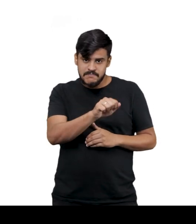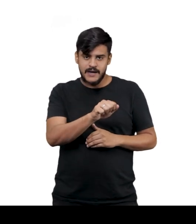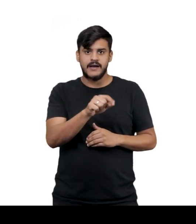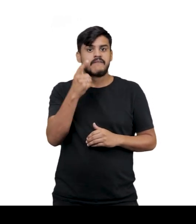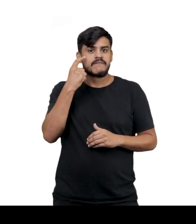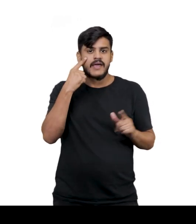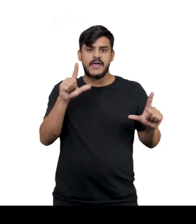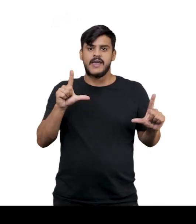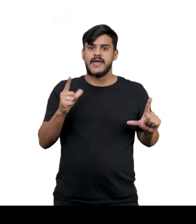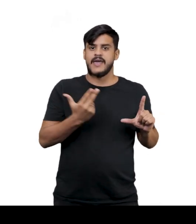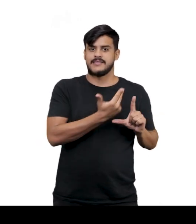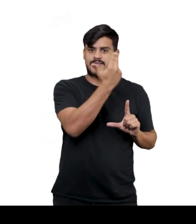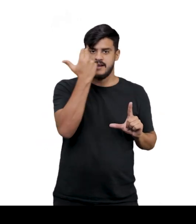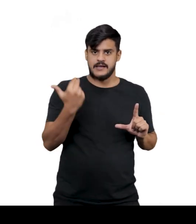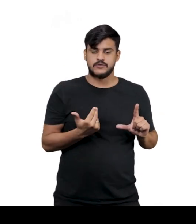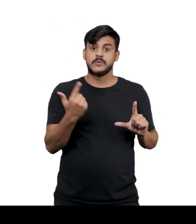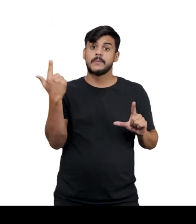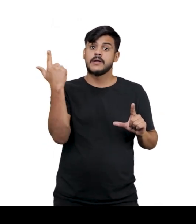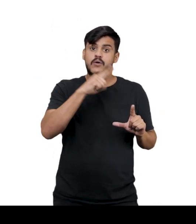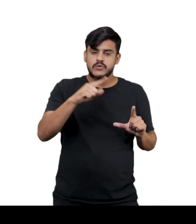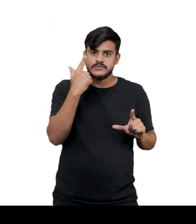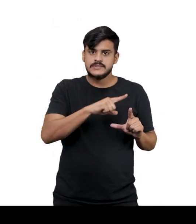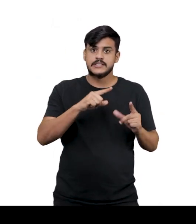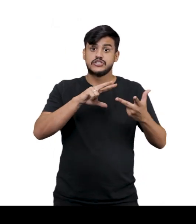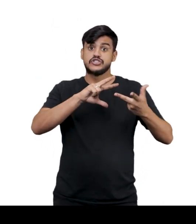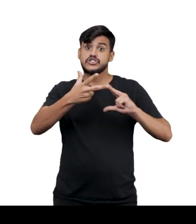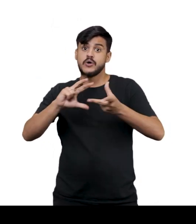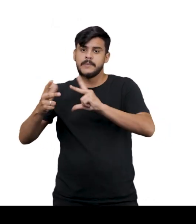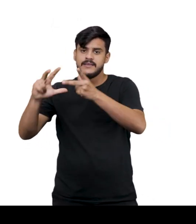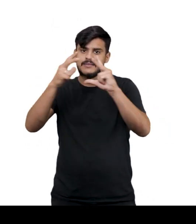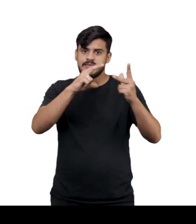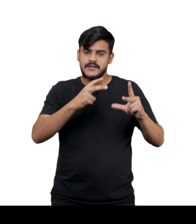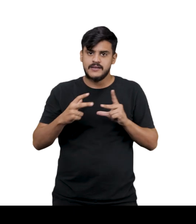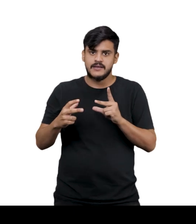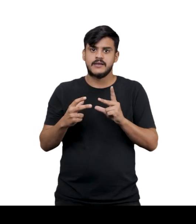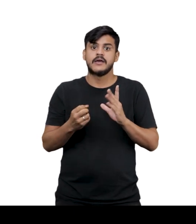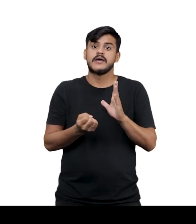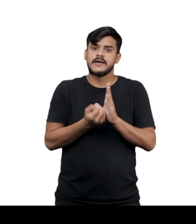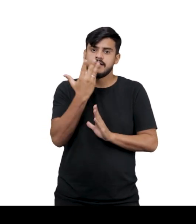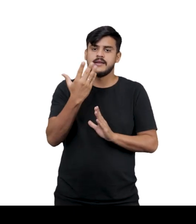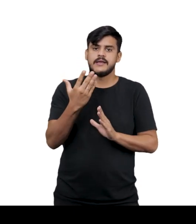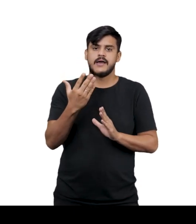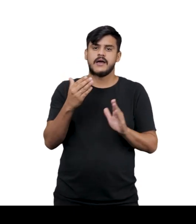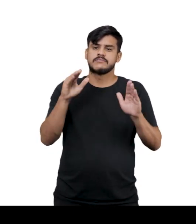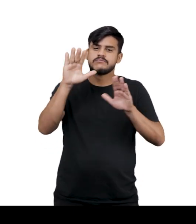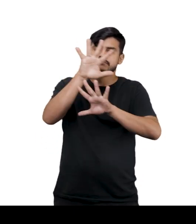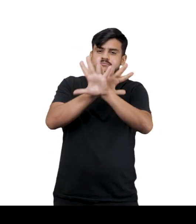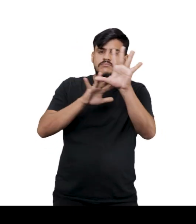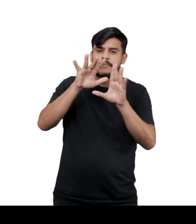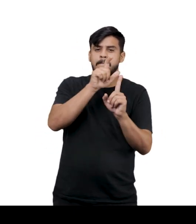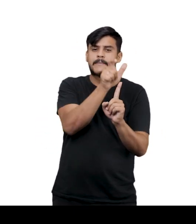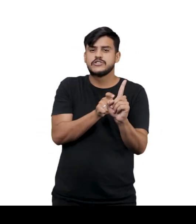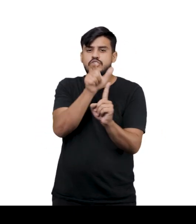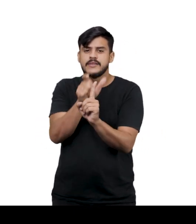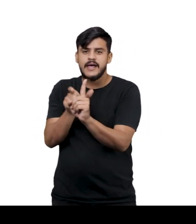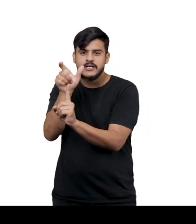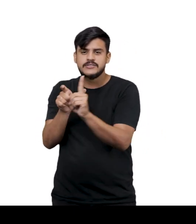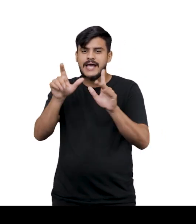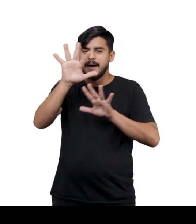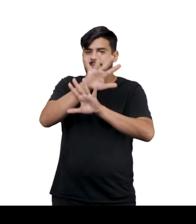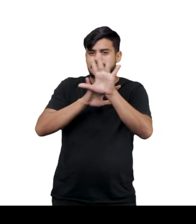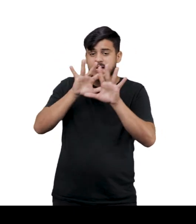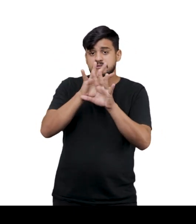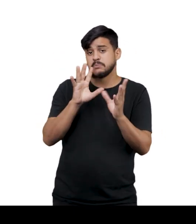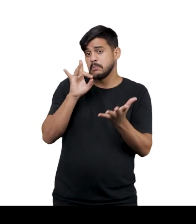Lima parte da tradição do retrato para construir, por meio de formas geometrizadas, uma versão abstrata